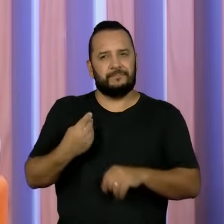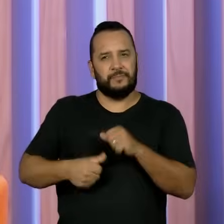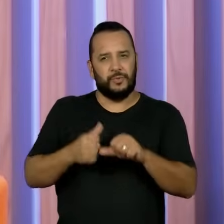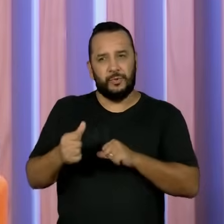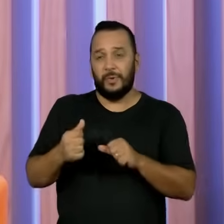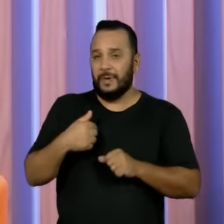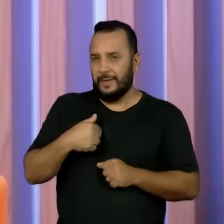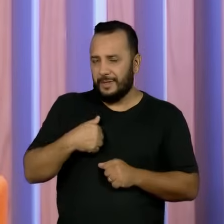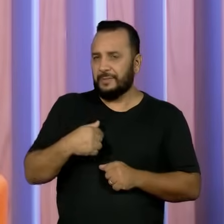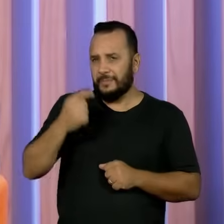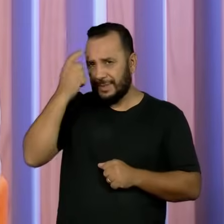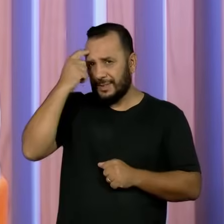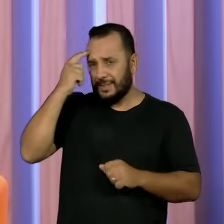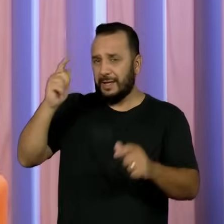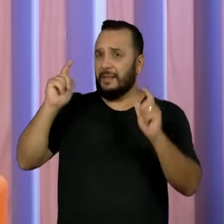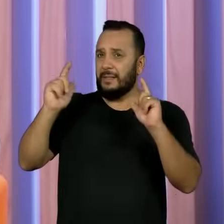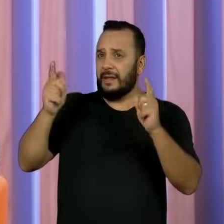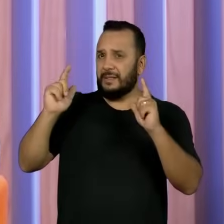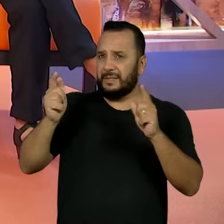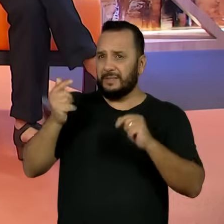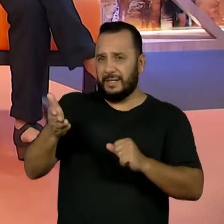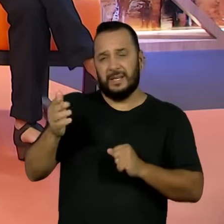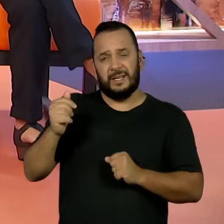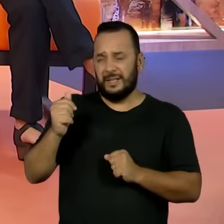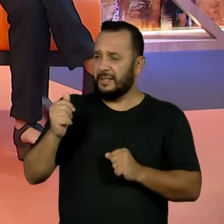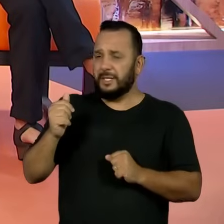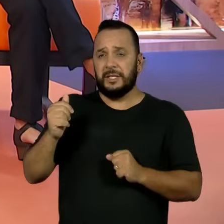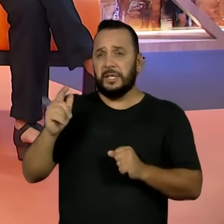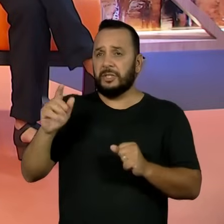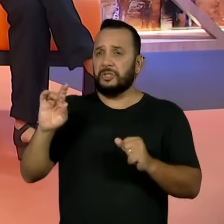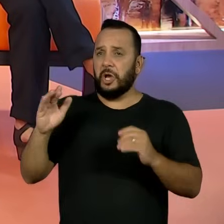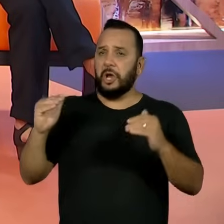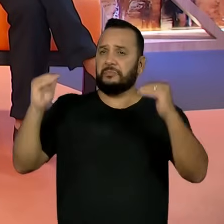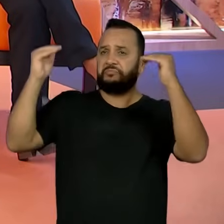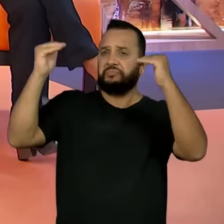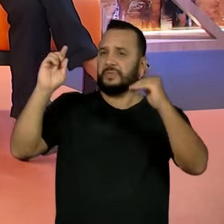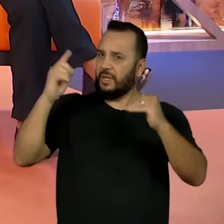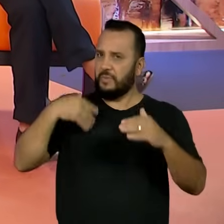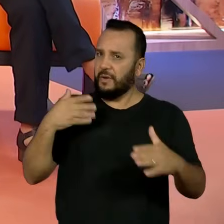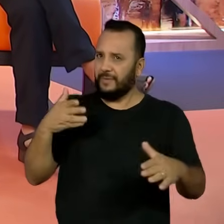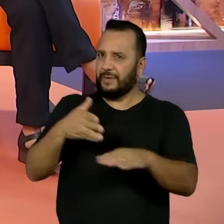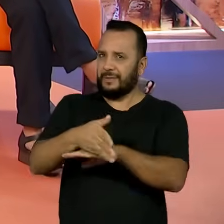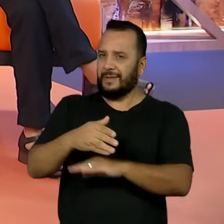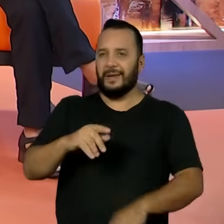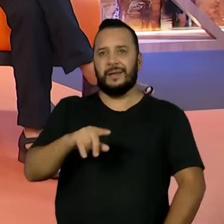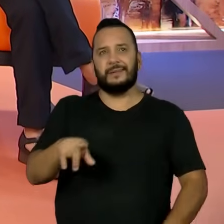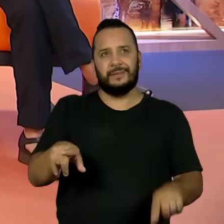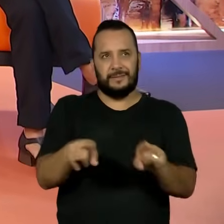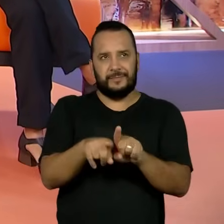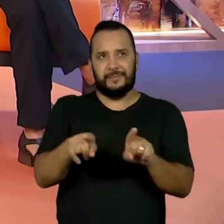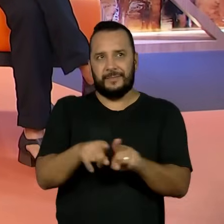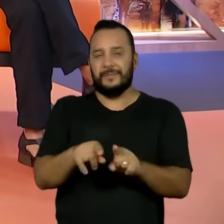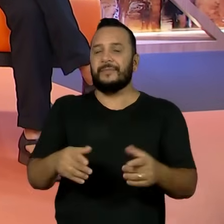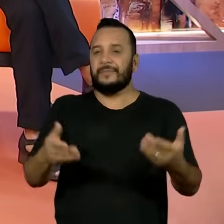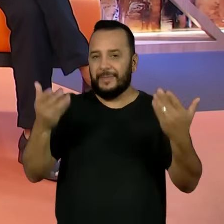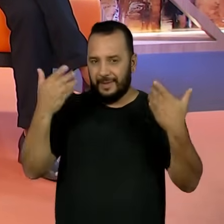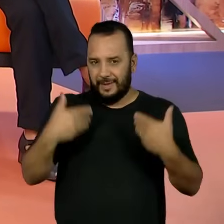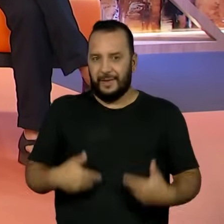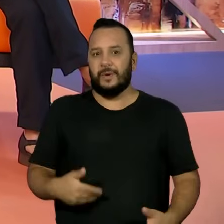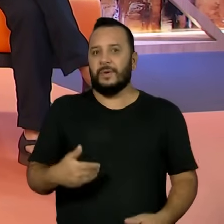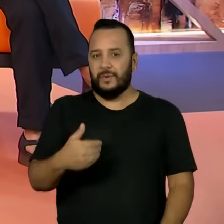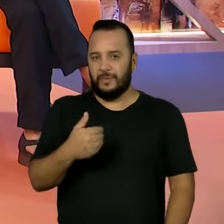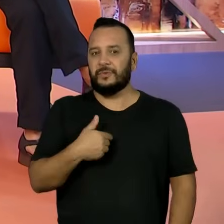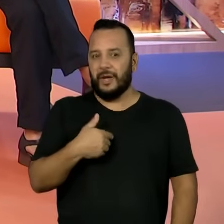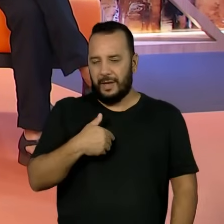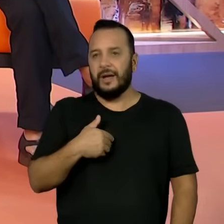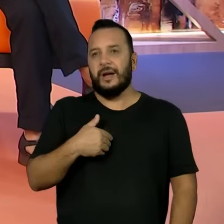entretenimento que definitivamente era nichado e elitizado. E eu, como bom Renan Gonçalves que sou, meti